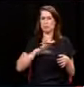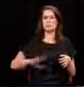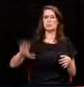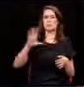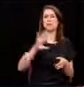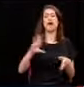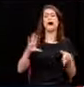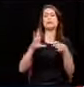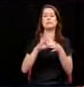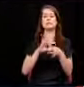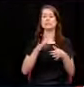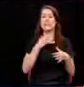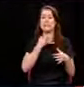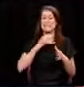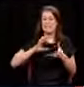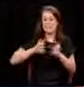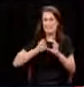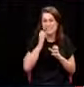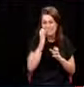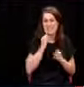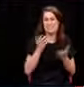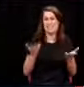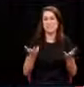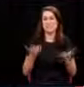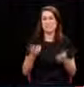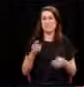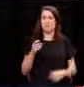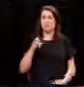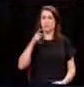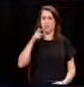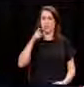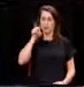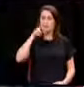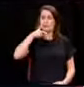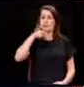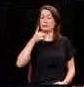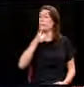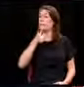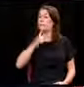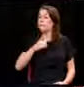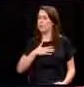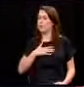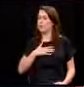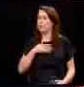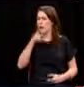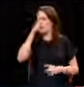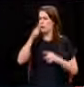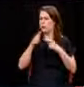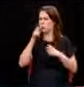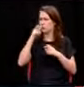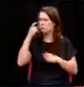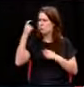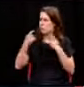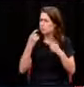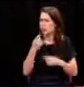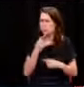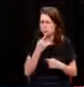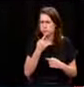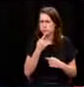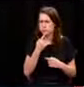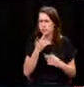atravessa, a linha Benfica acredito que seja cada vez mais procurada pelos diversos problemas, pelas diversas razões. Existe